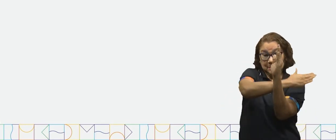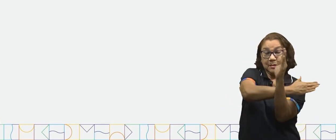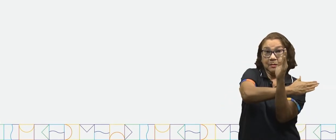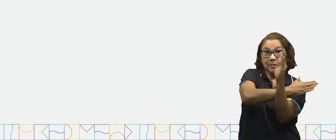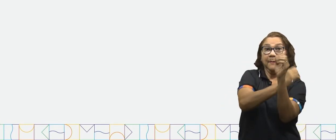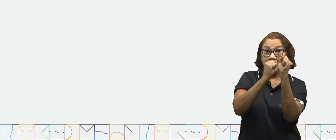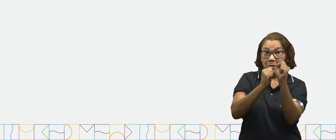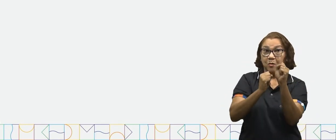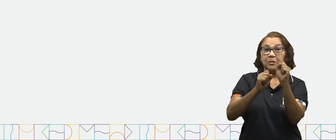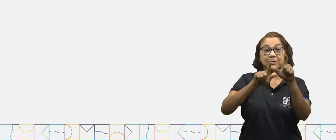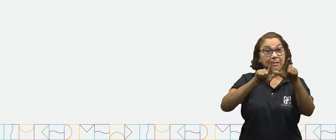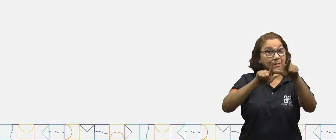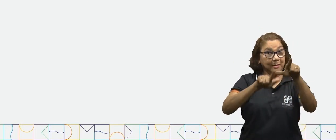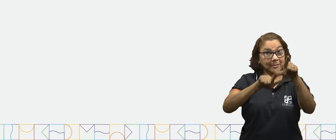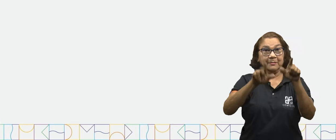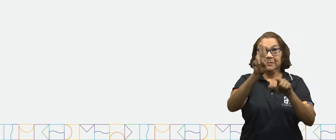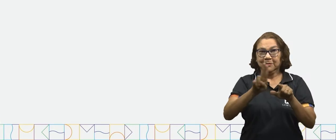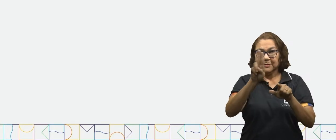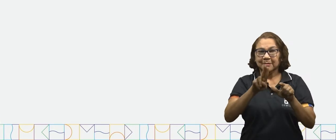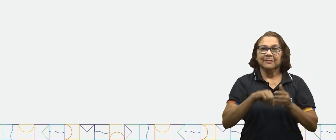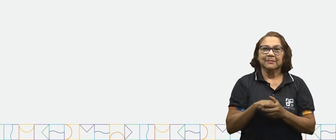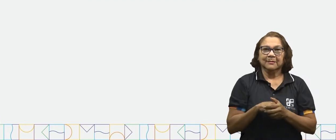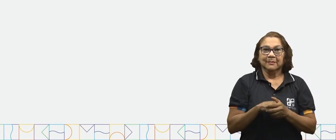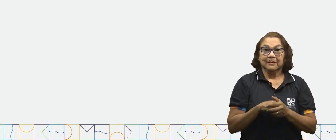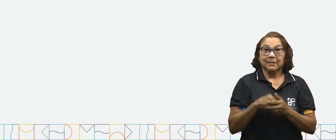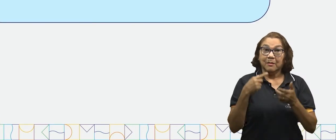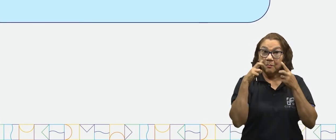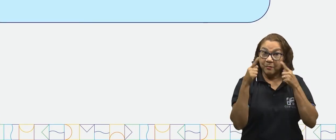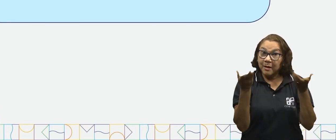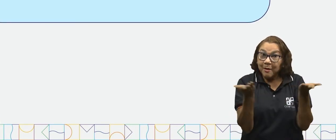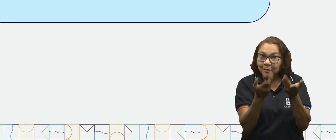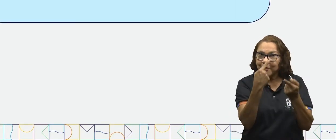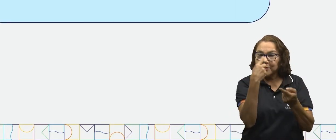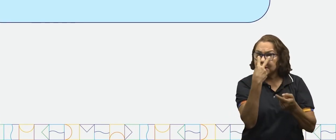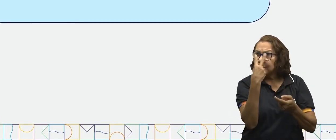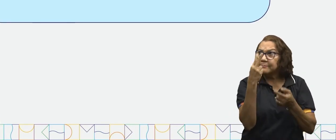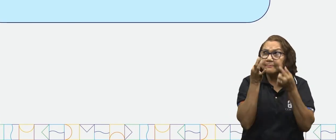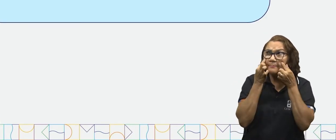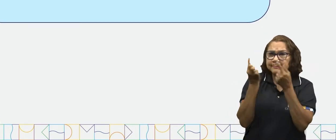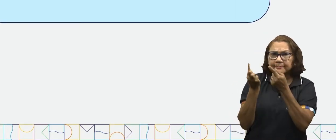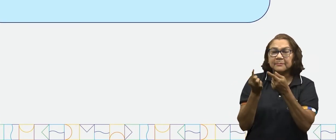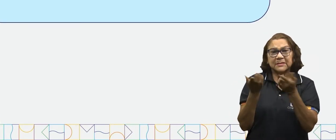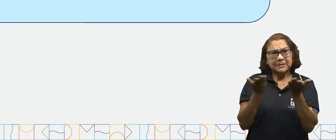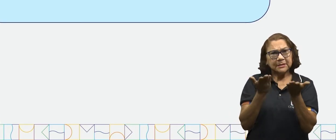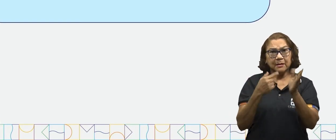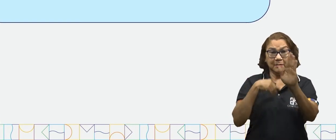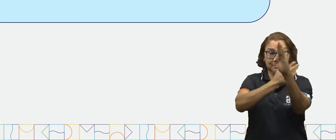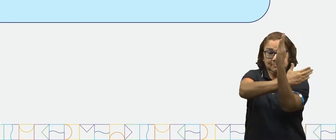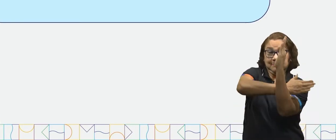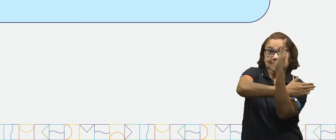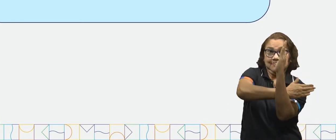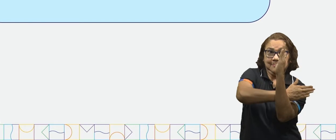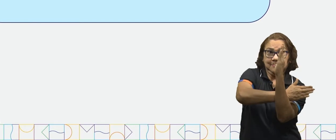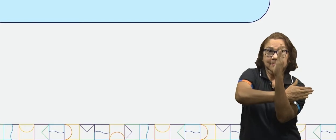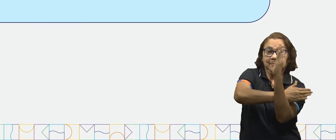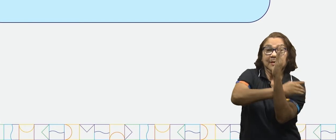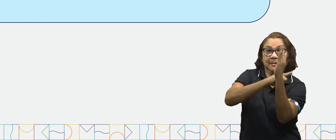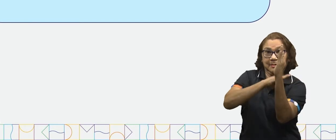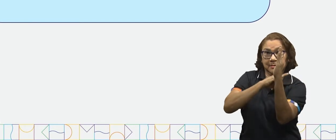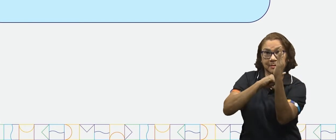sudeste, nordeste, noroeste e sudoeste, estamos falando dos pontos colaterais. No